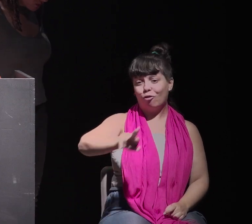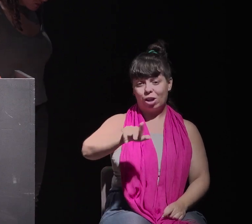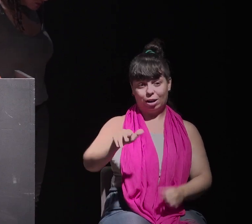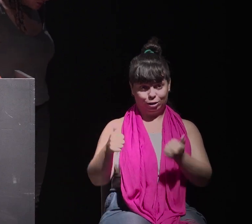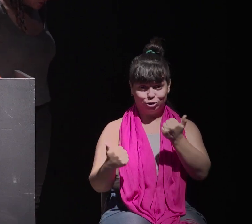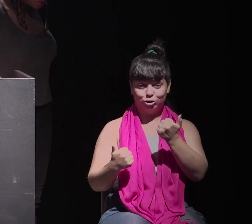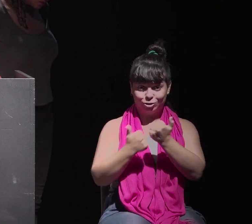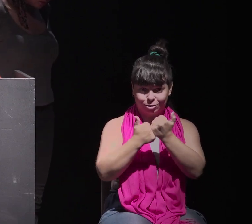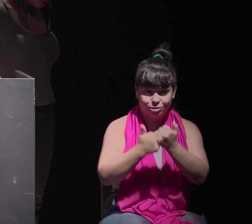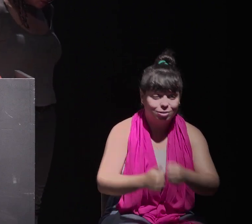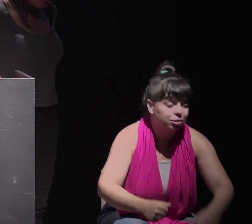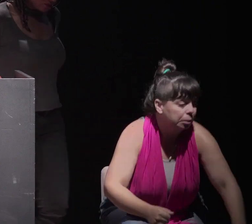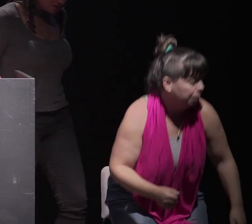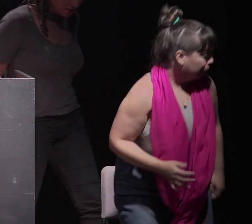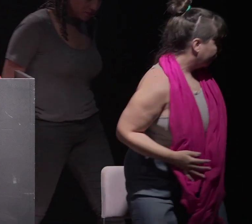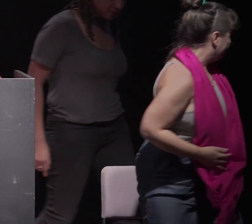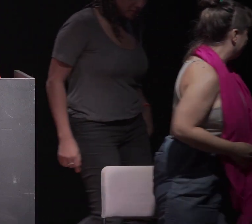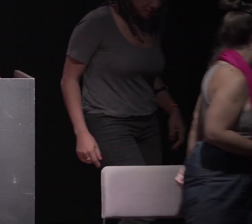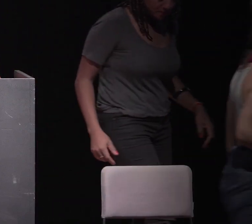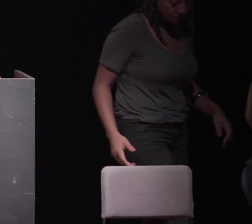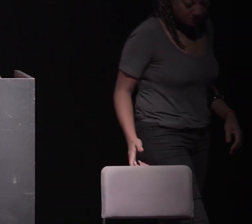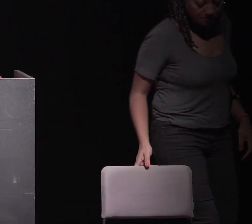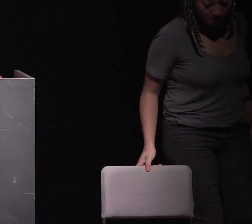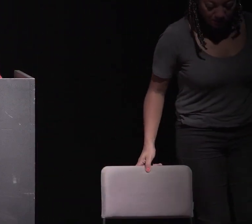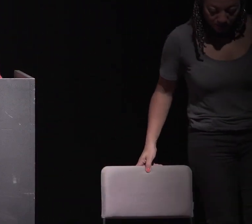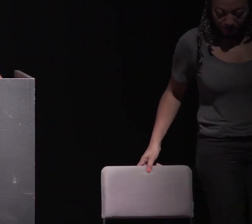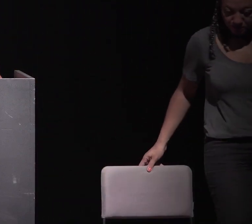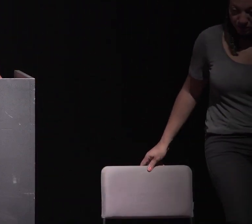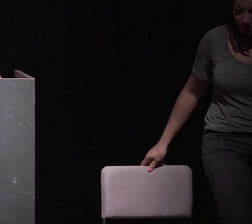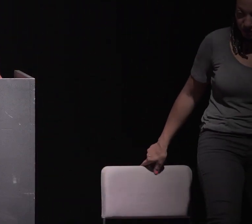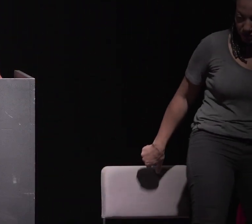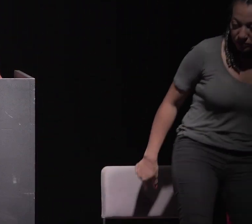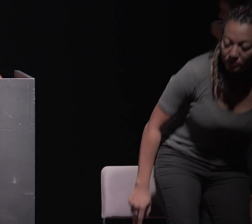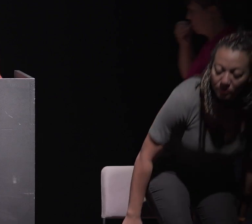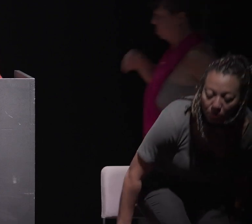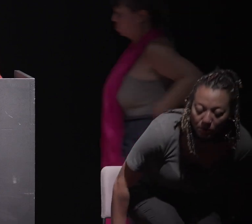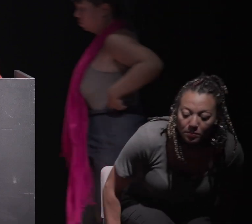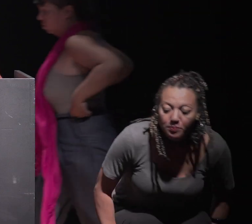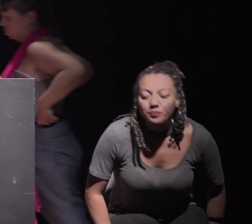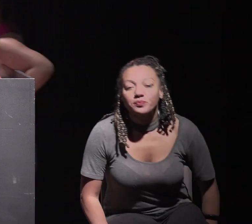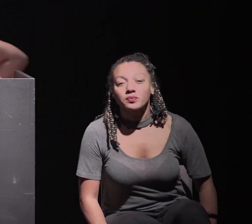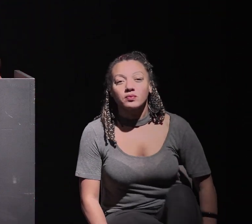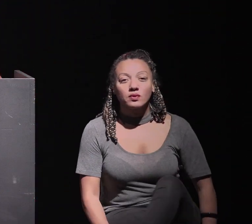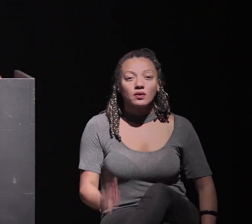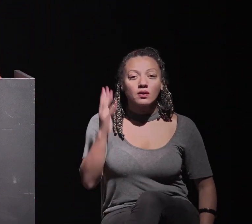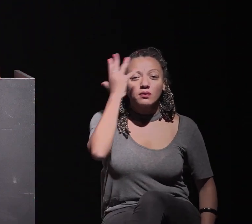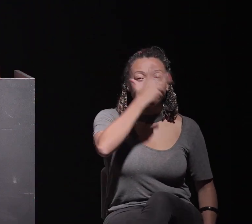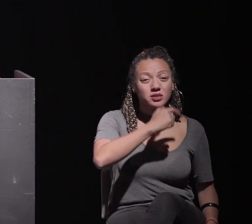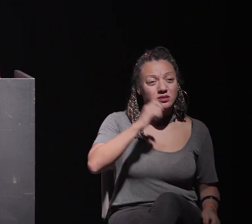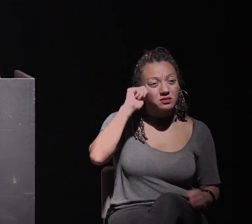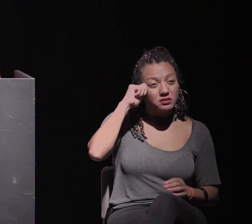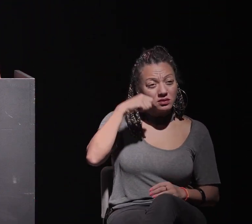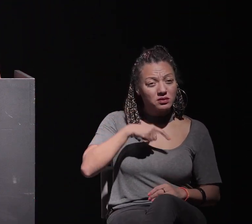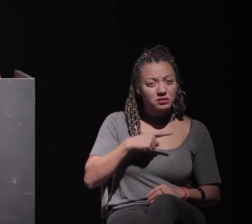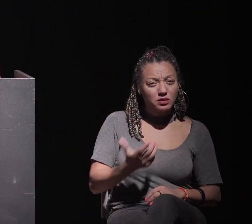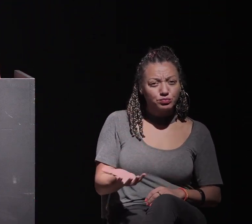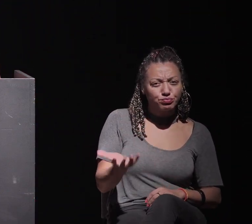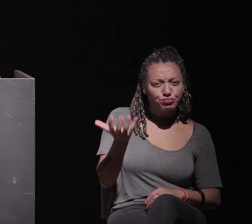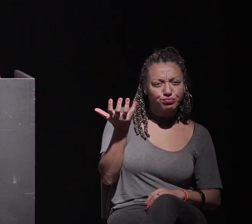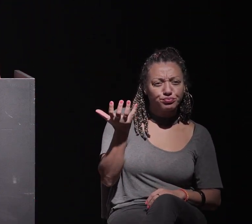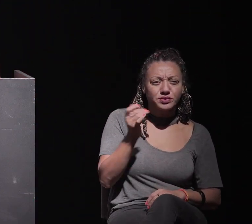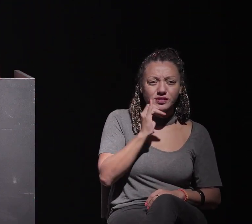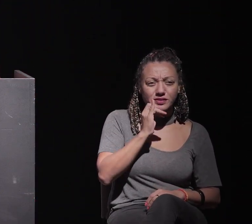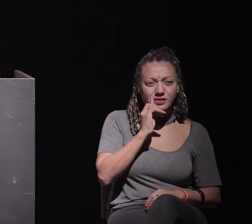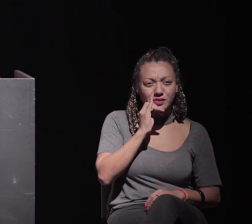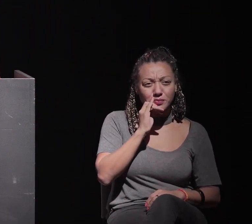assim. Há uma exaltação da beleza negra, há uma exaltação, por exemplo, o conceito